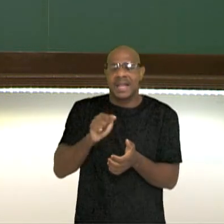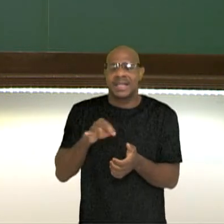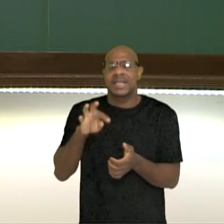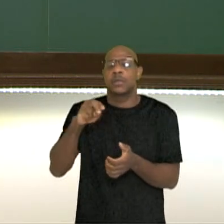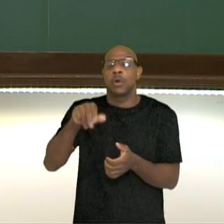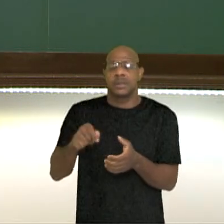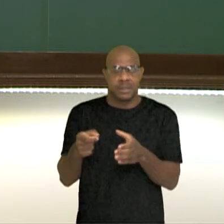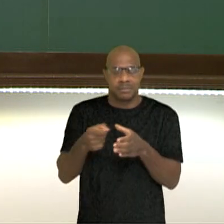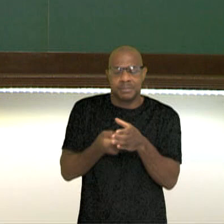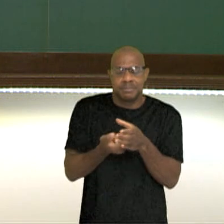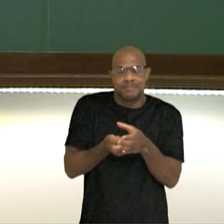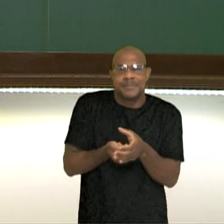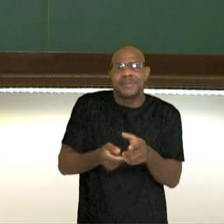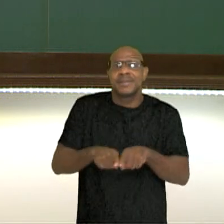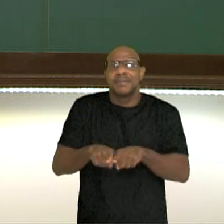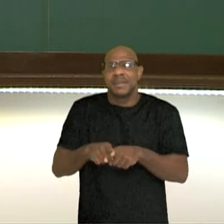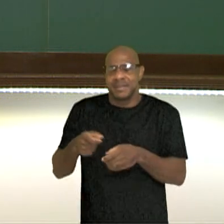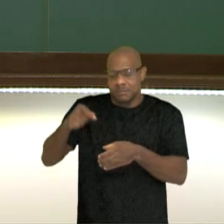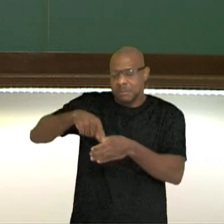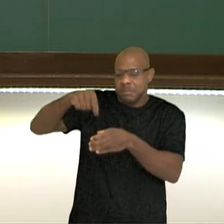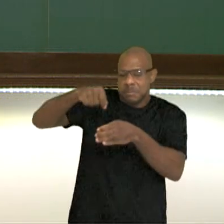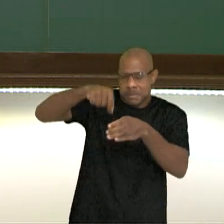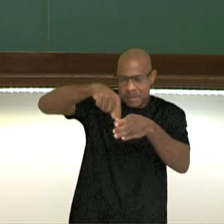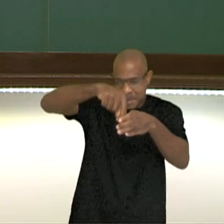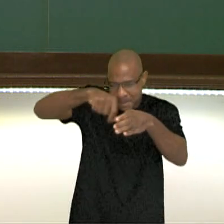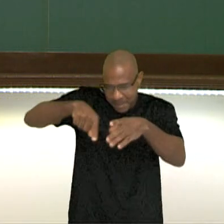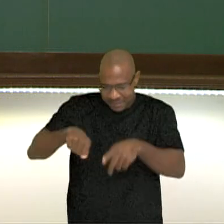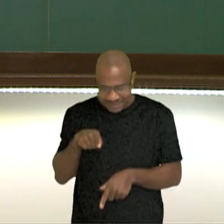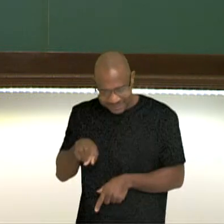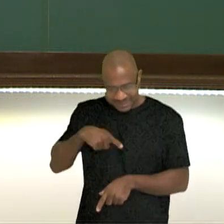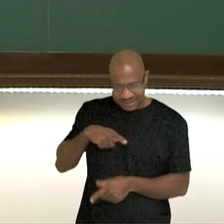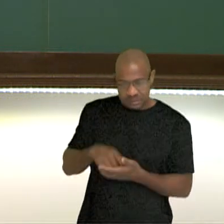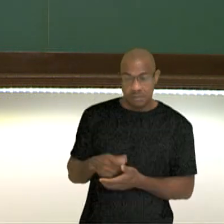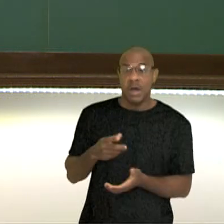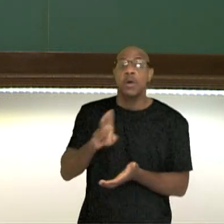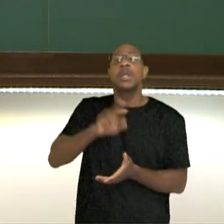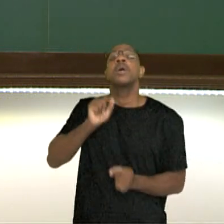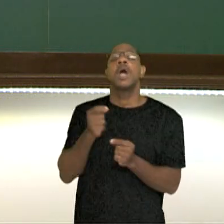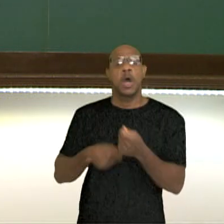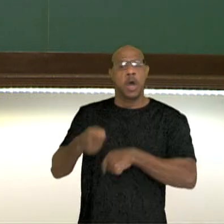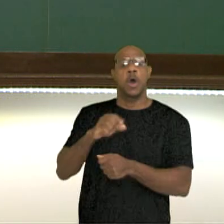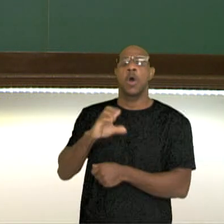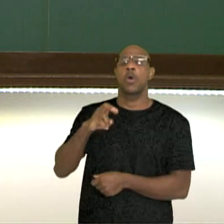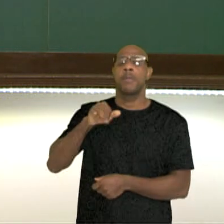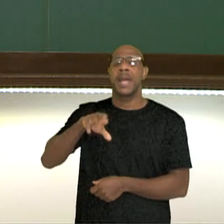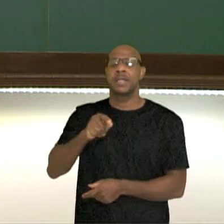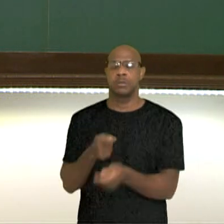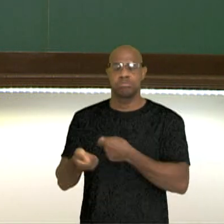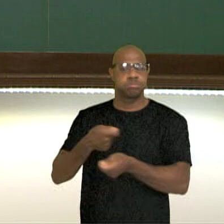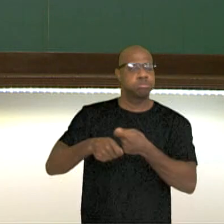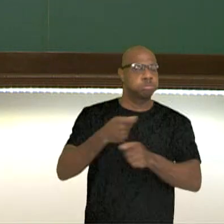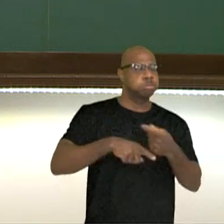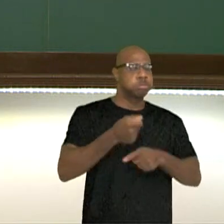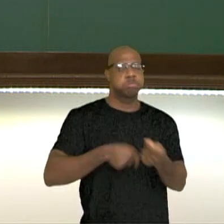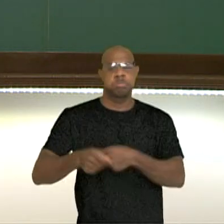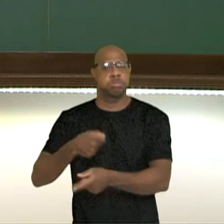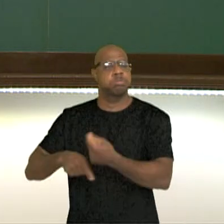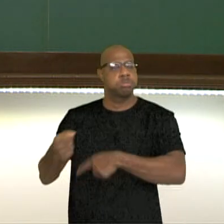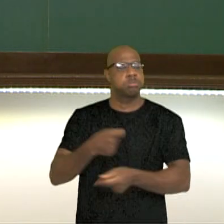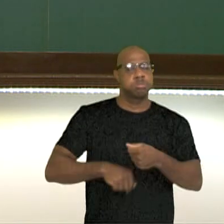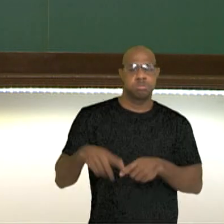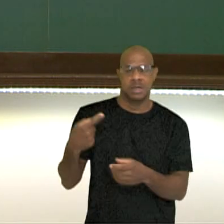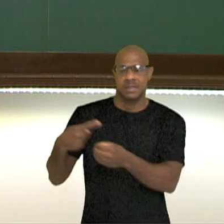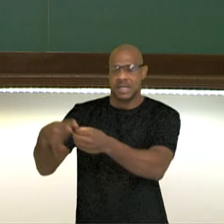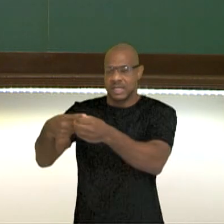do azeite de oliva e do vinho. E vão utilizar do comércio, né, para comercializar com as suas províncias,